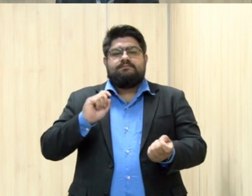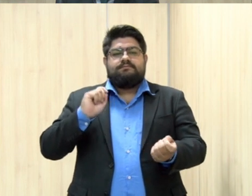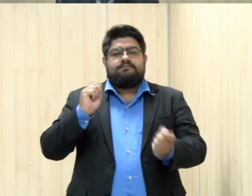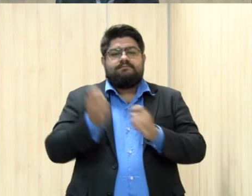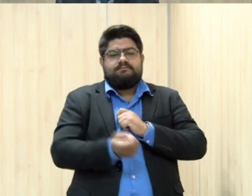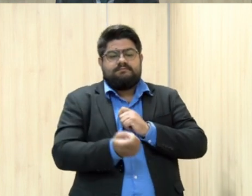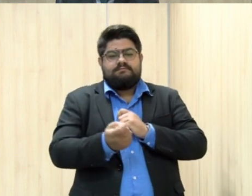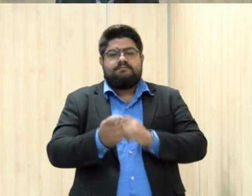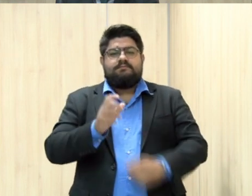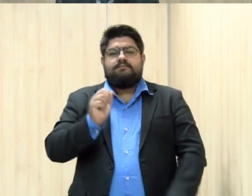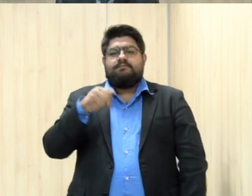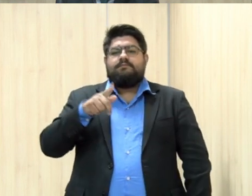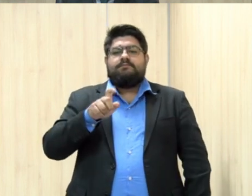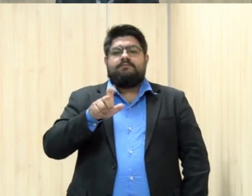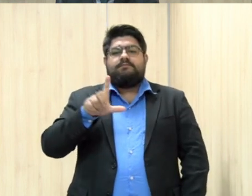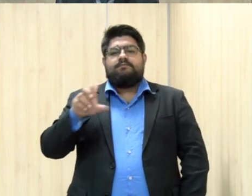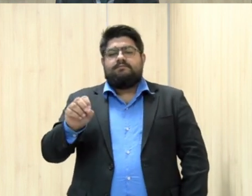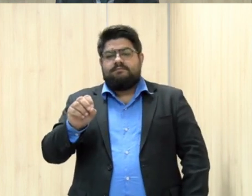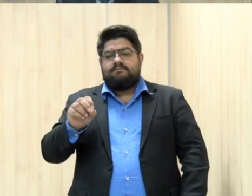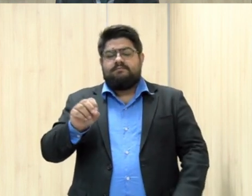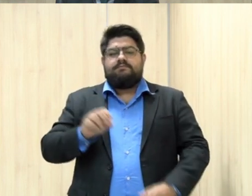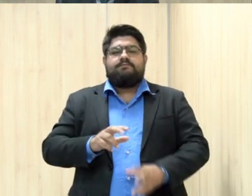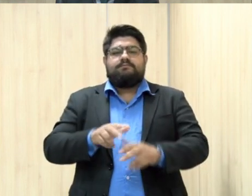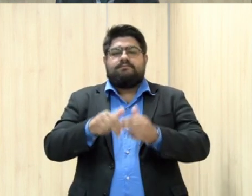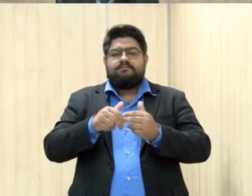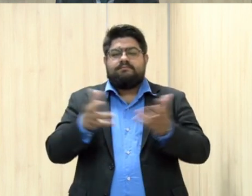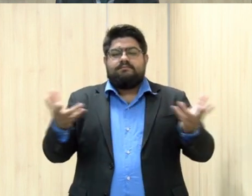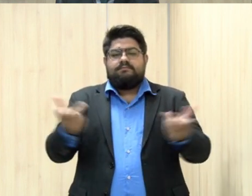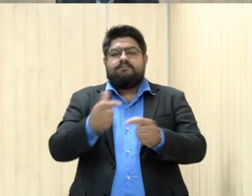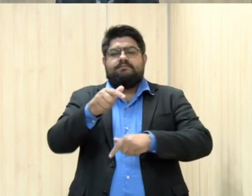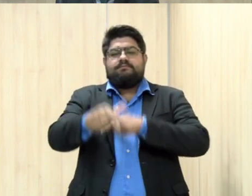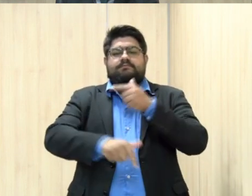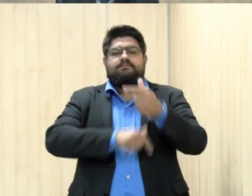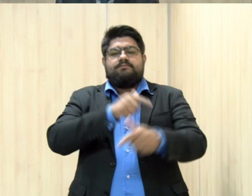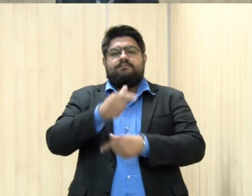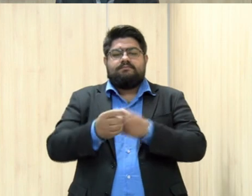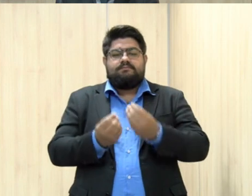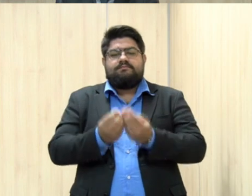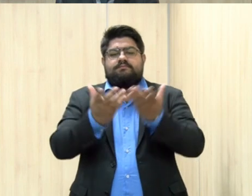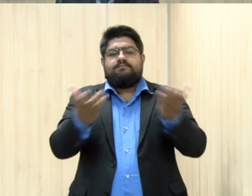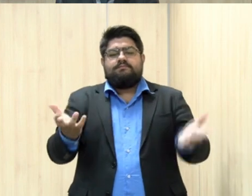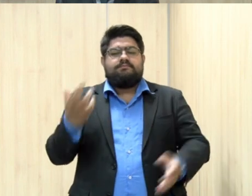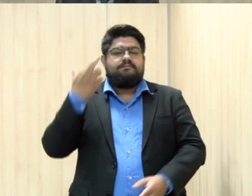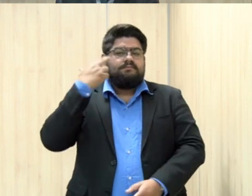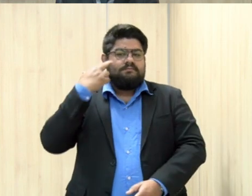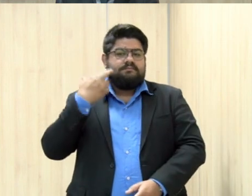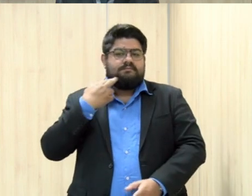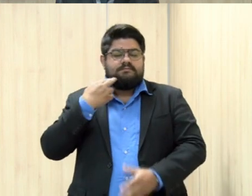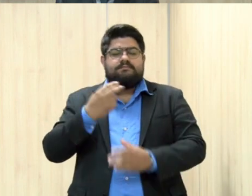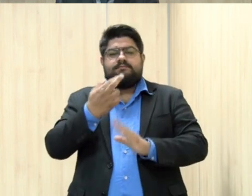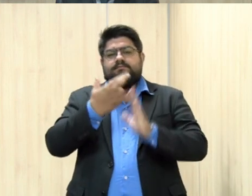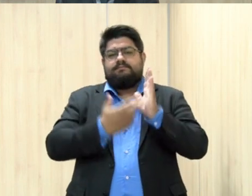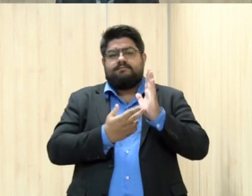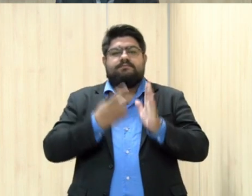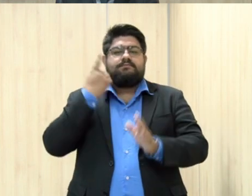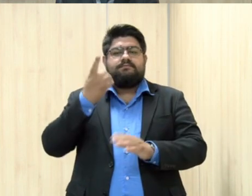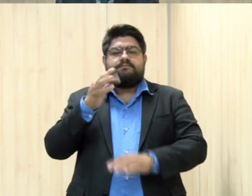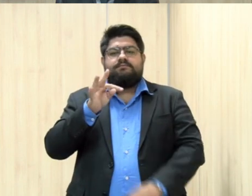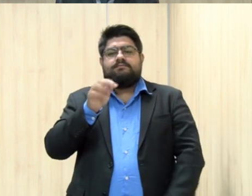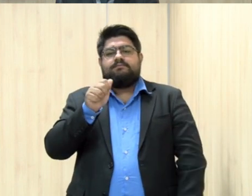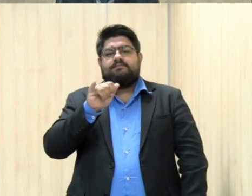Rafael da Silva Cruz em reconhecimento aos relevantes serviços prestado ao estado de Rondônia para relatar a deputada